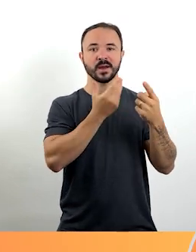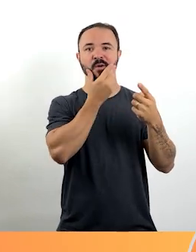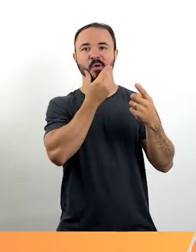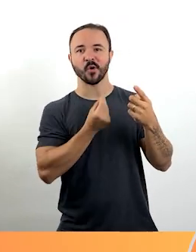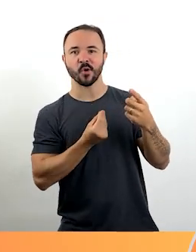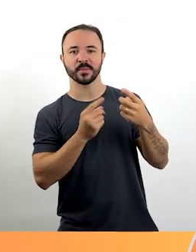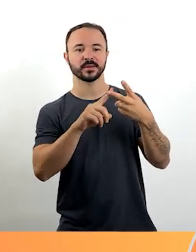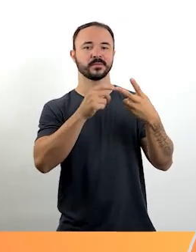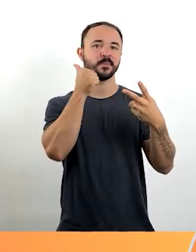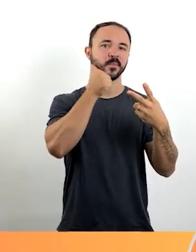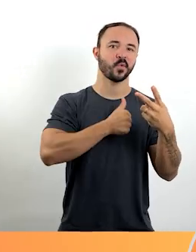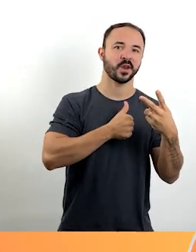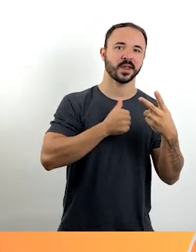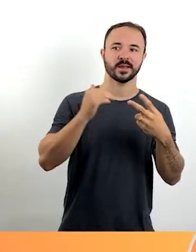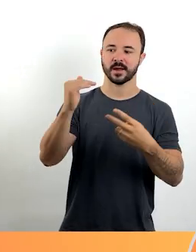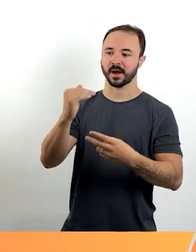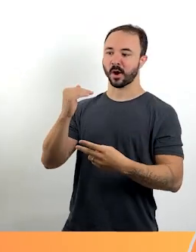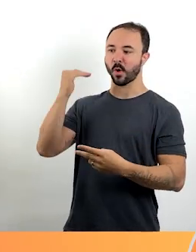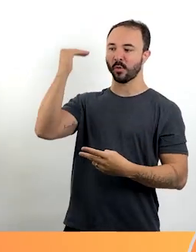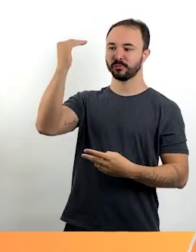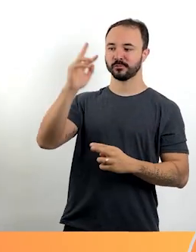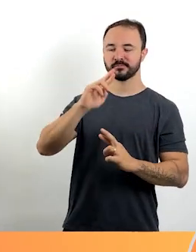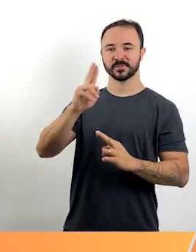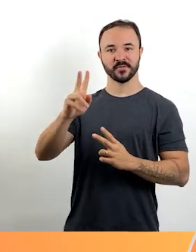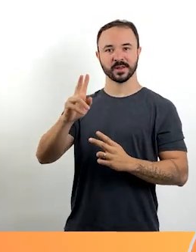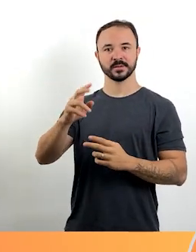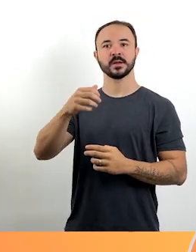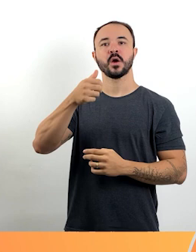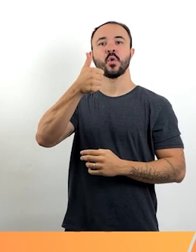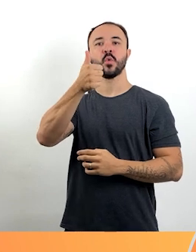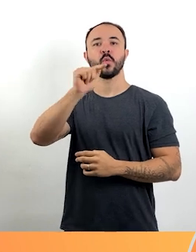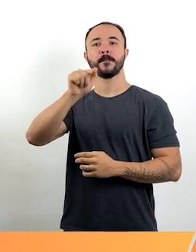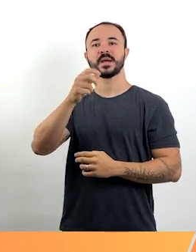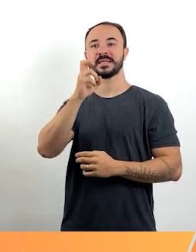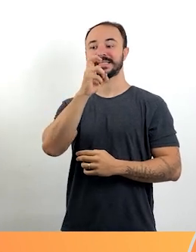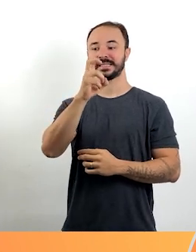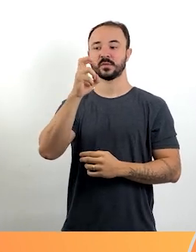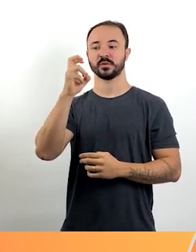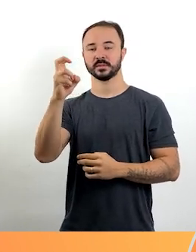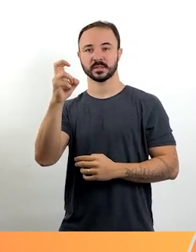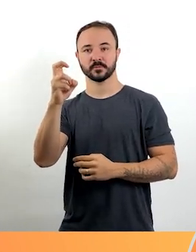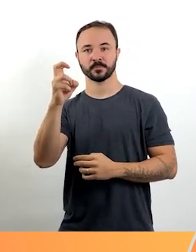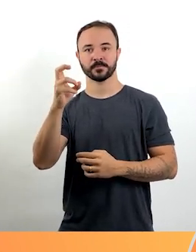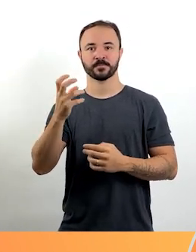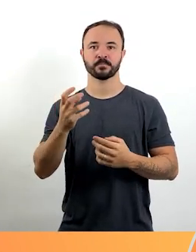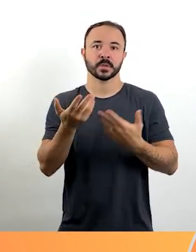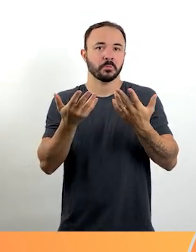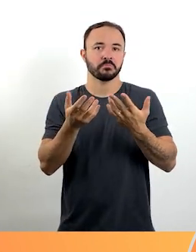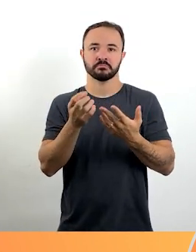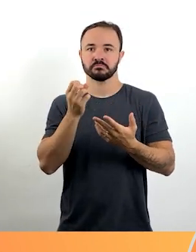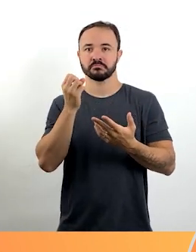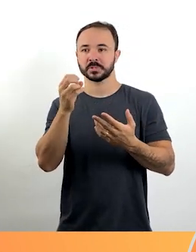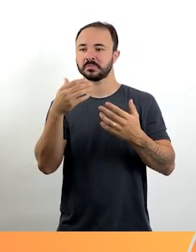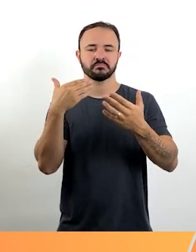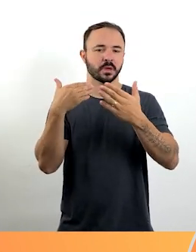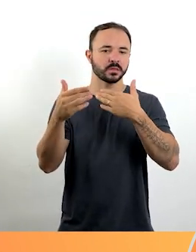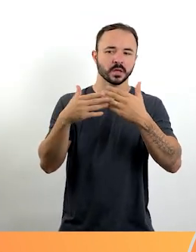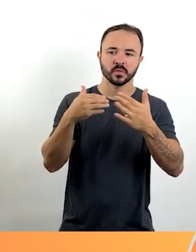altura da rede, de 1,55 m. Então, tanto faz para as